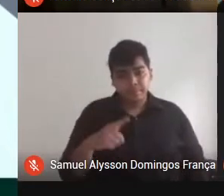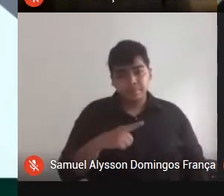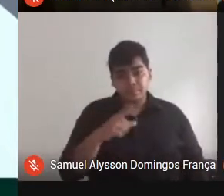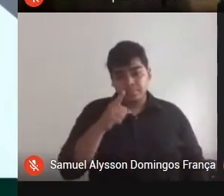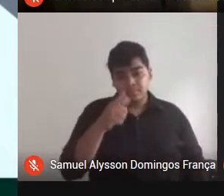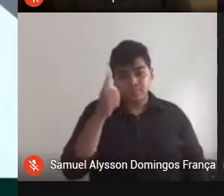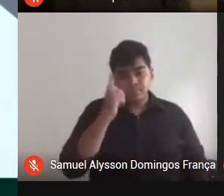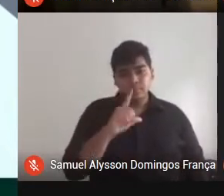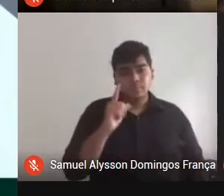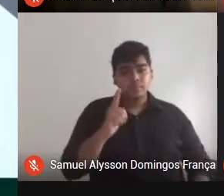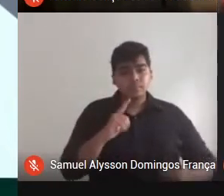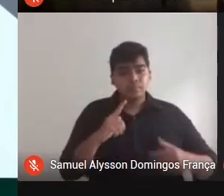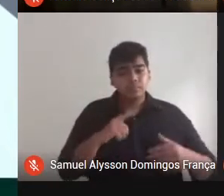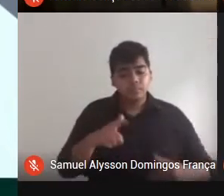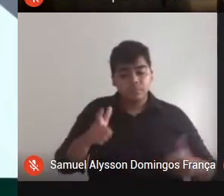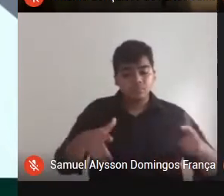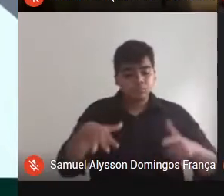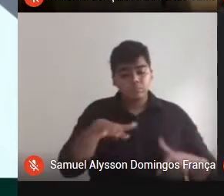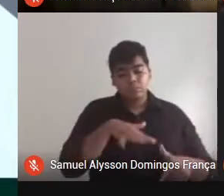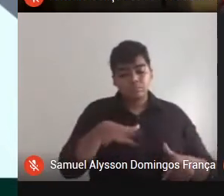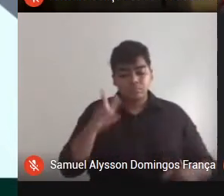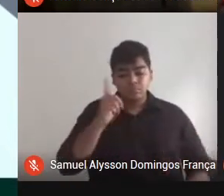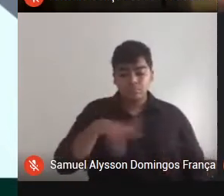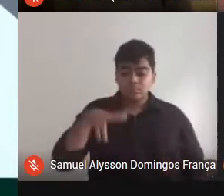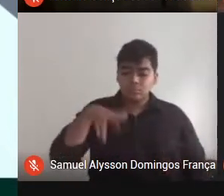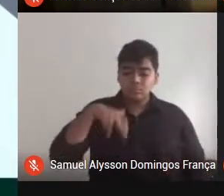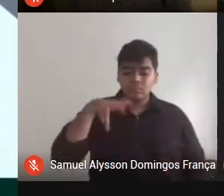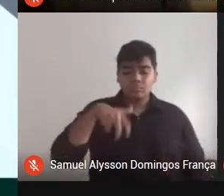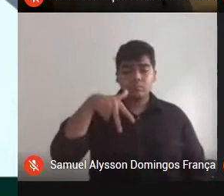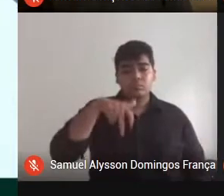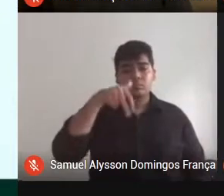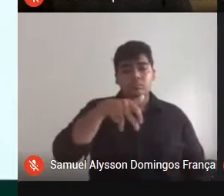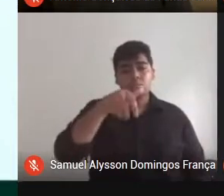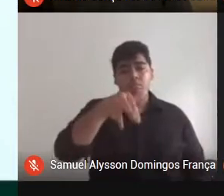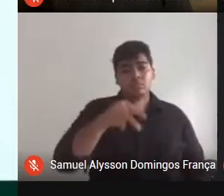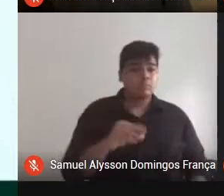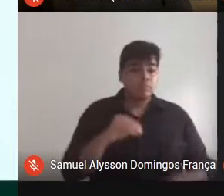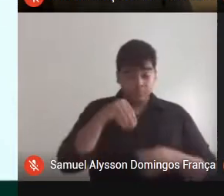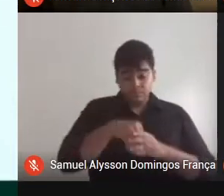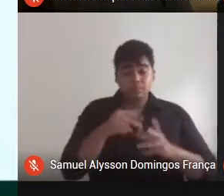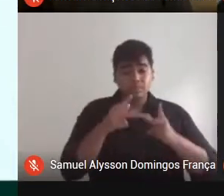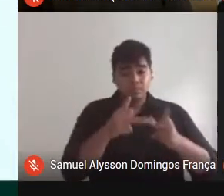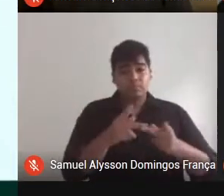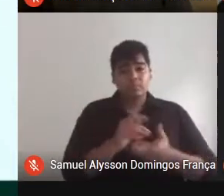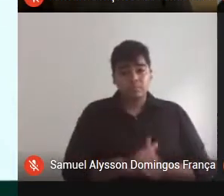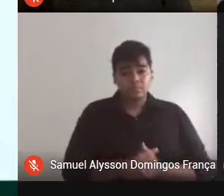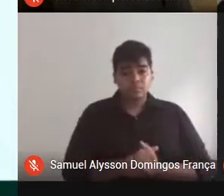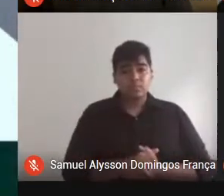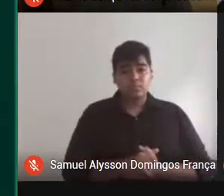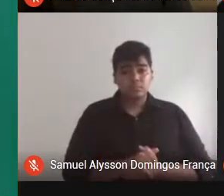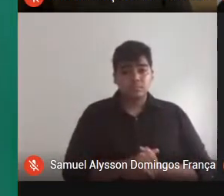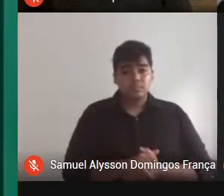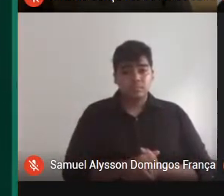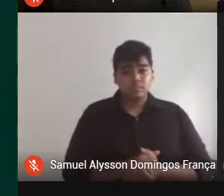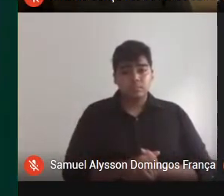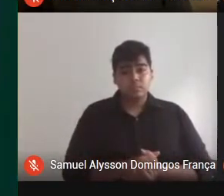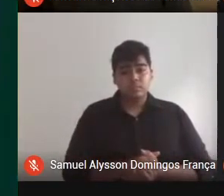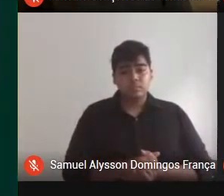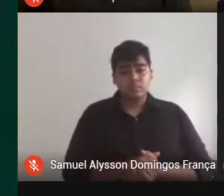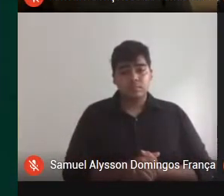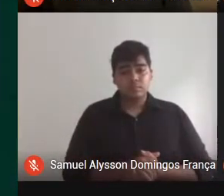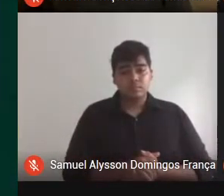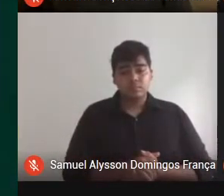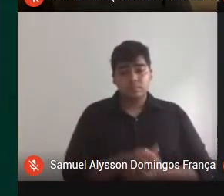ideia do espaço, que você consegue caminhar dentro do seu projeto. Tá? E aqui